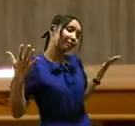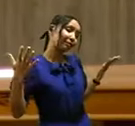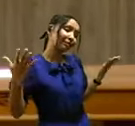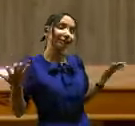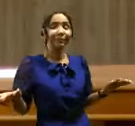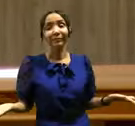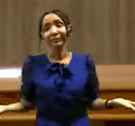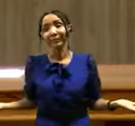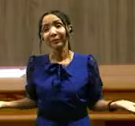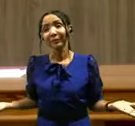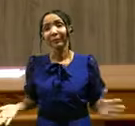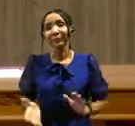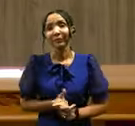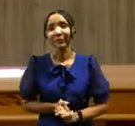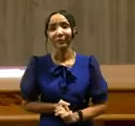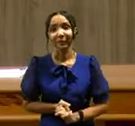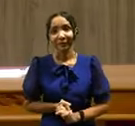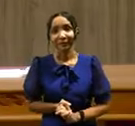Antártica